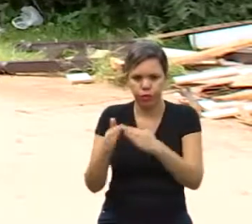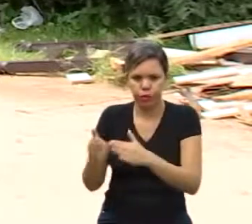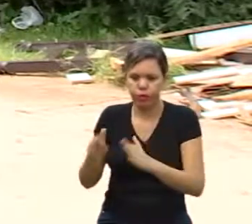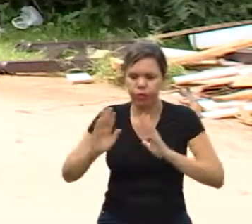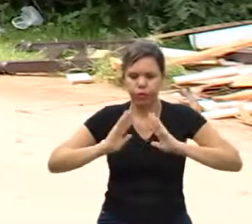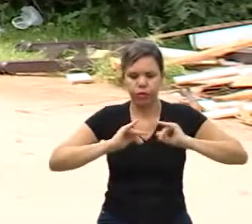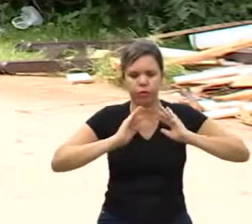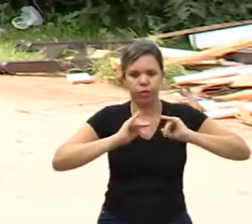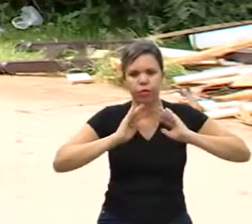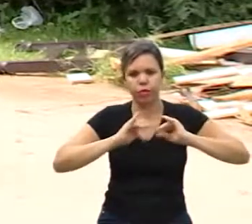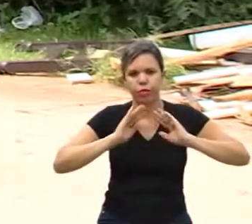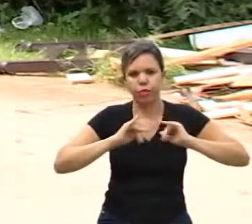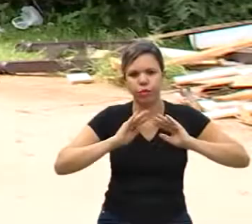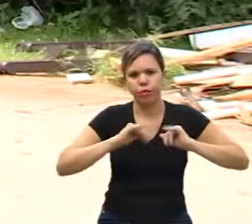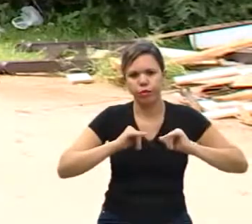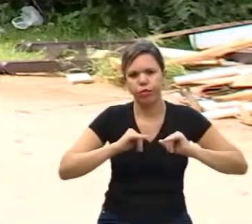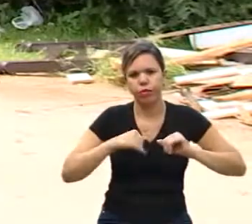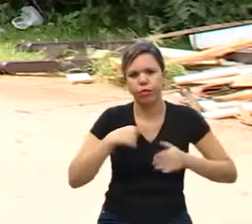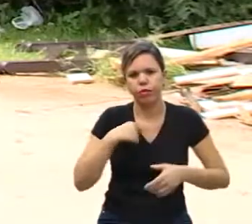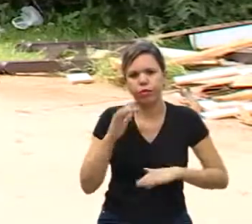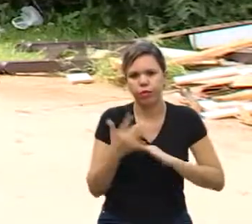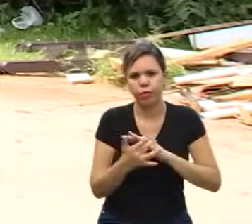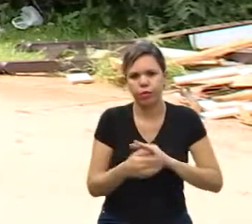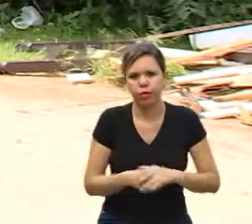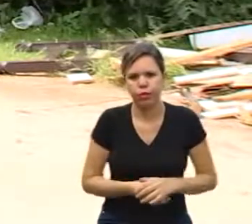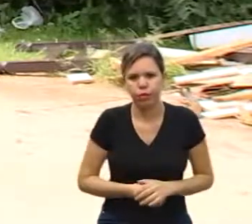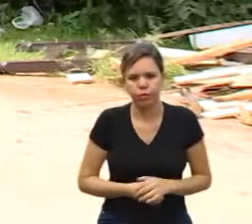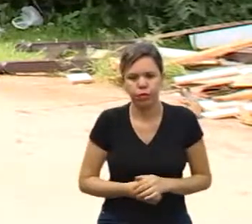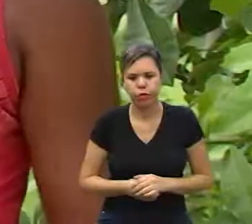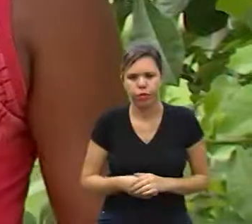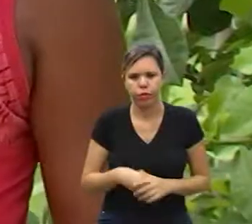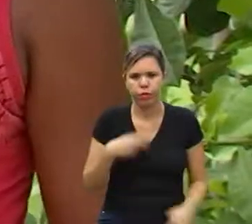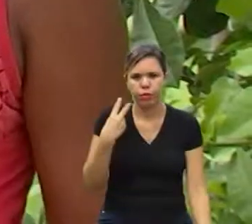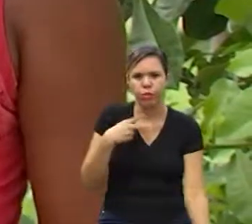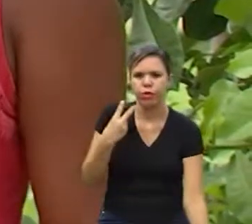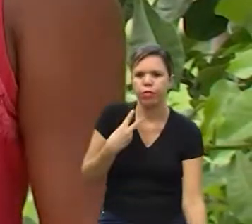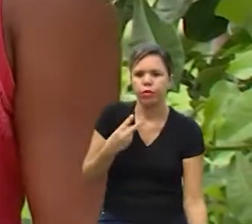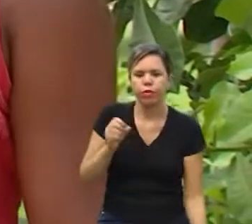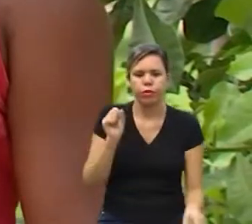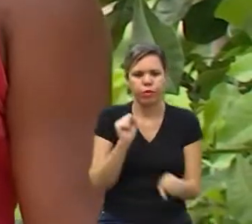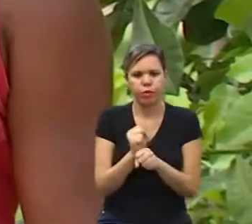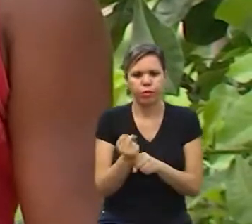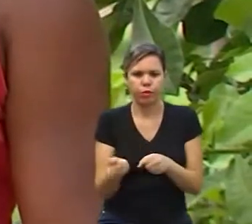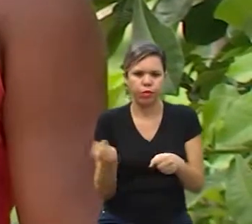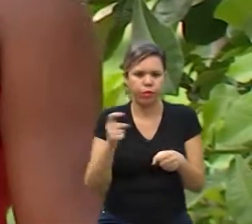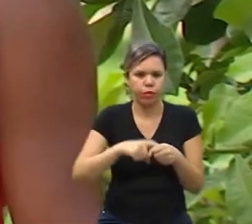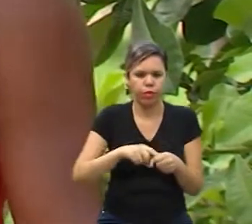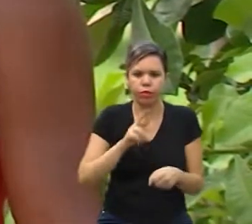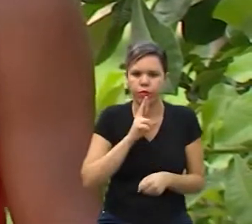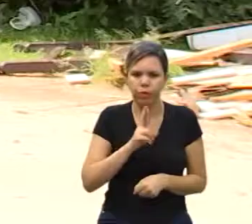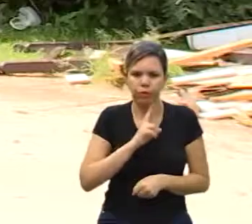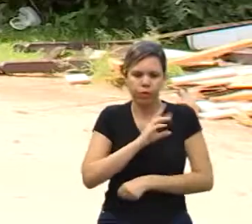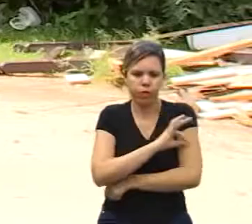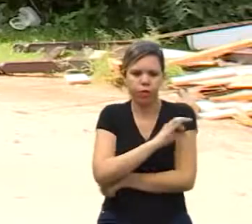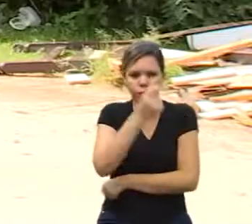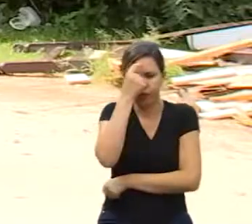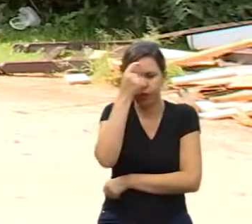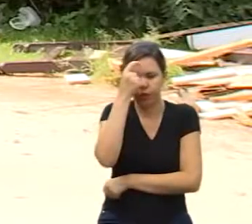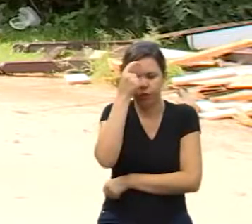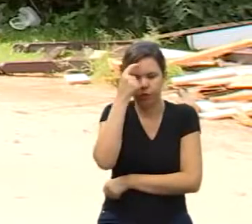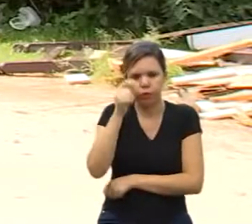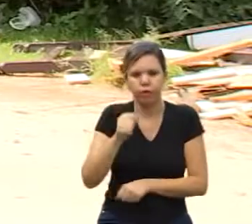moradores têm nos solicitado através das nossas redes sociais. O parlamentar aguarda o retorno da Prefeitura.